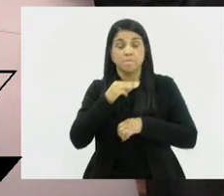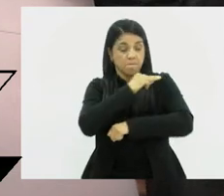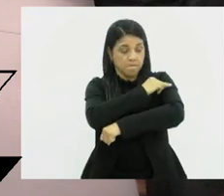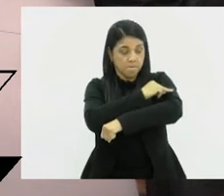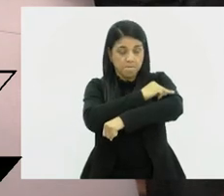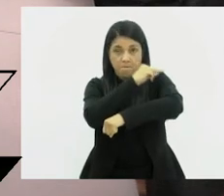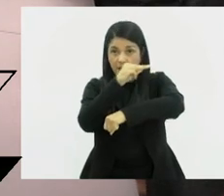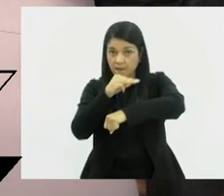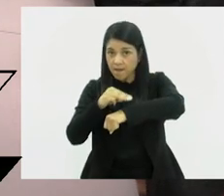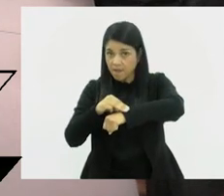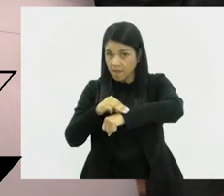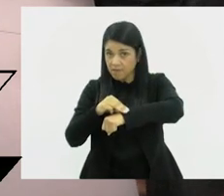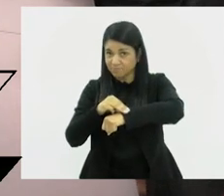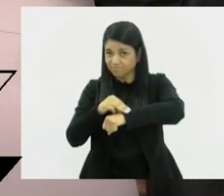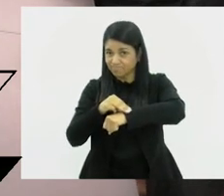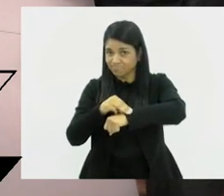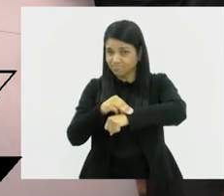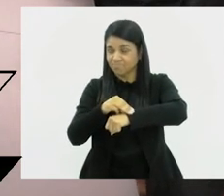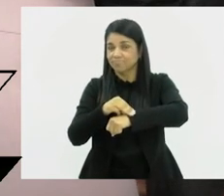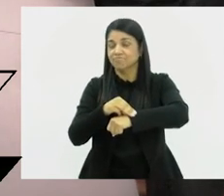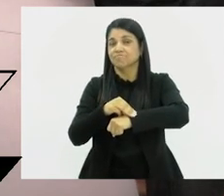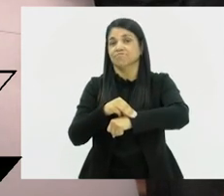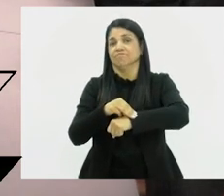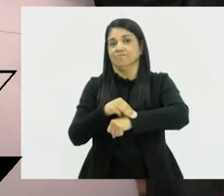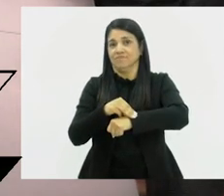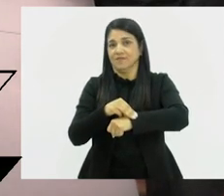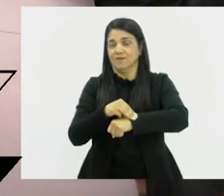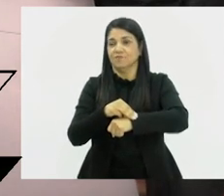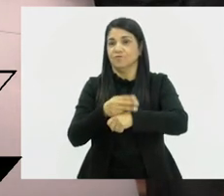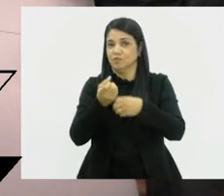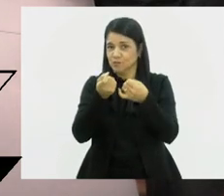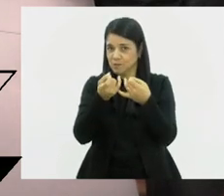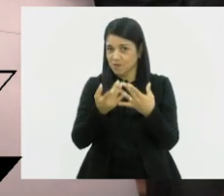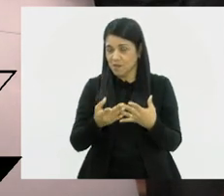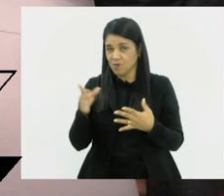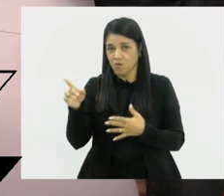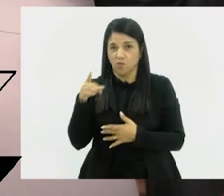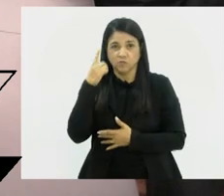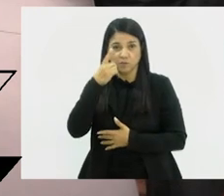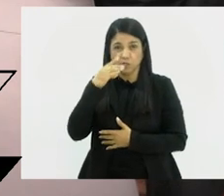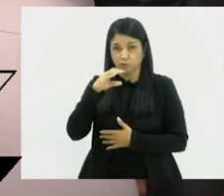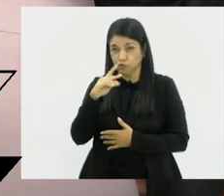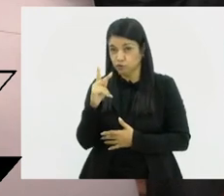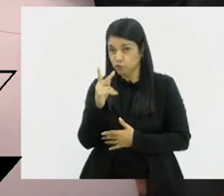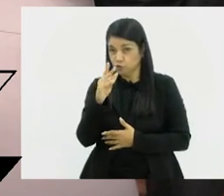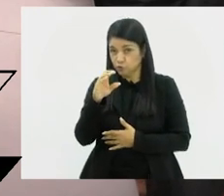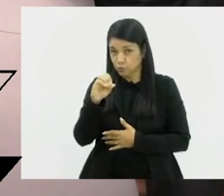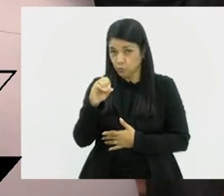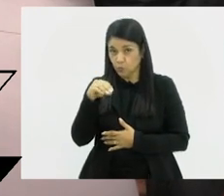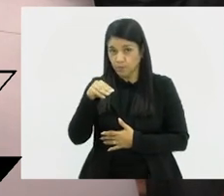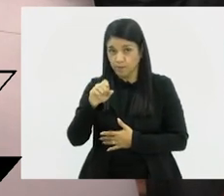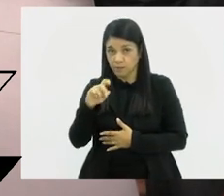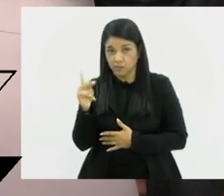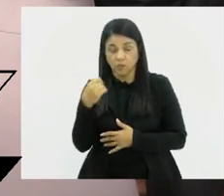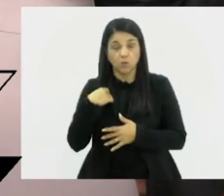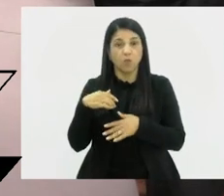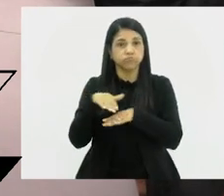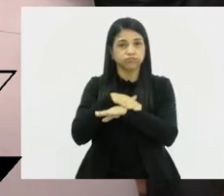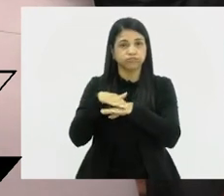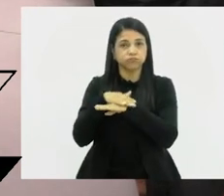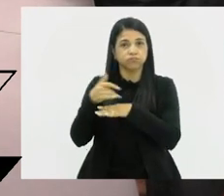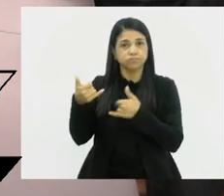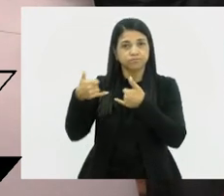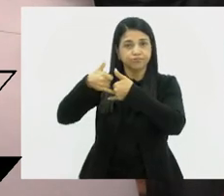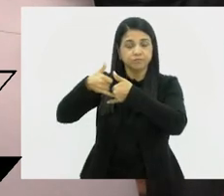vou dar uma palavrinha final aqui, porque enquanto o deputado Chico Machado falava, eu falava com a ONG Casa